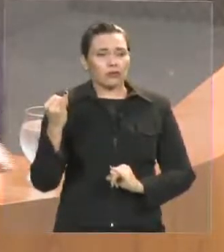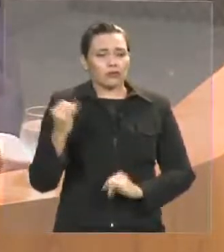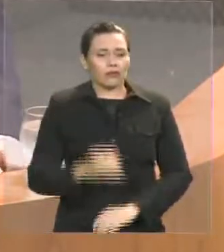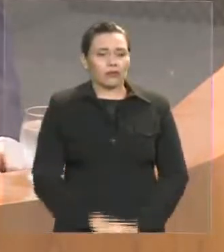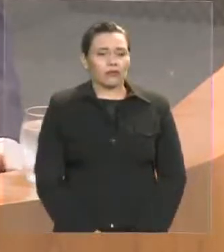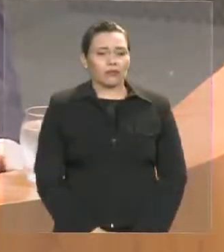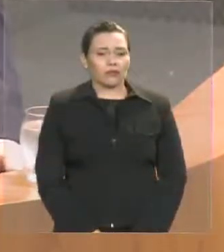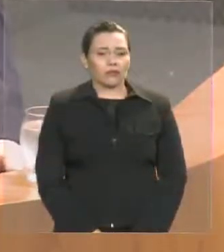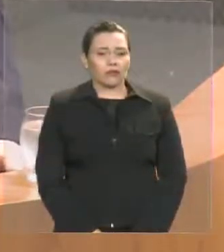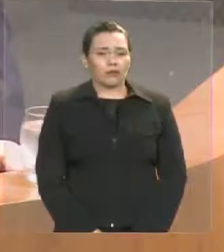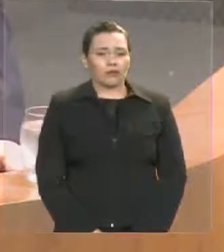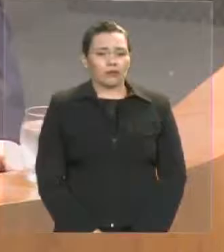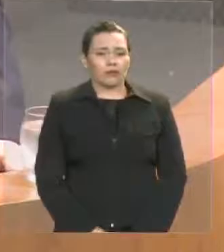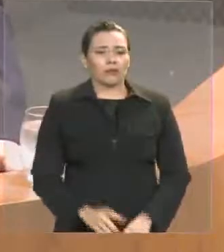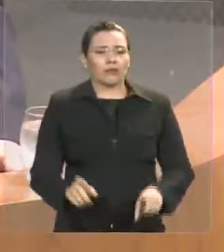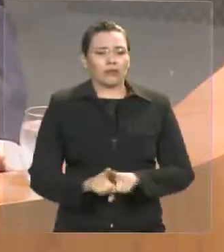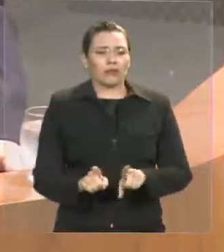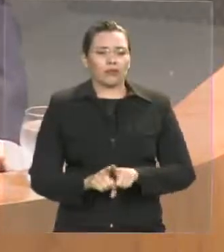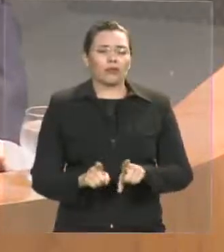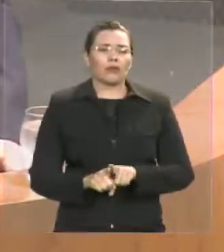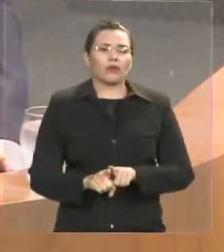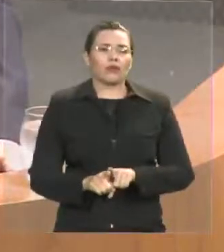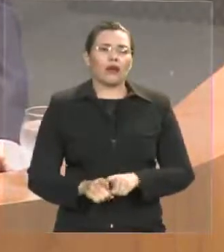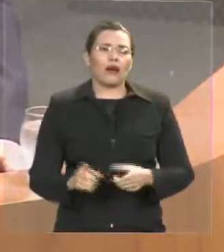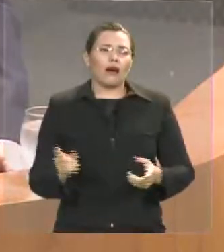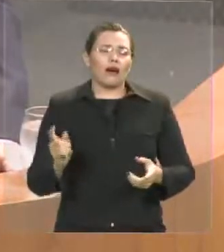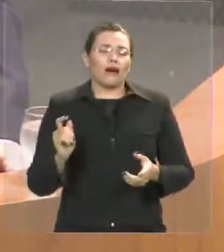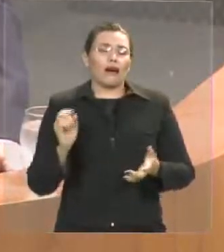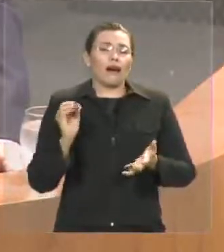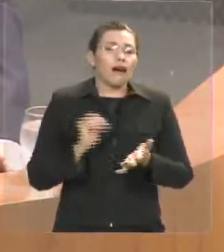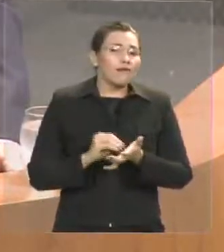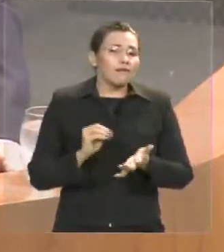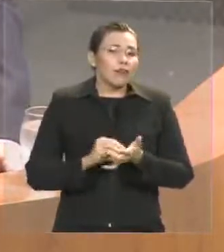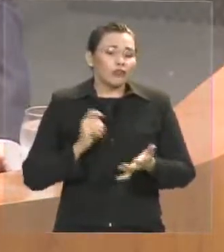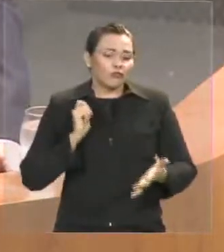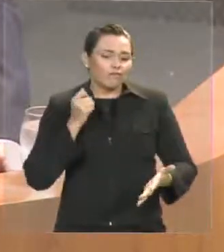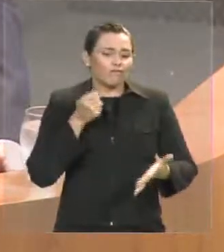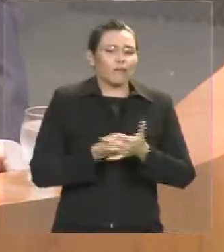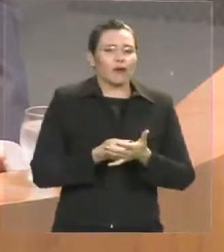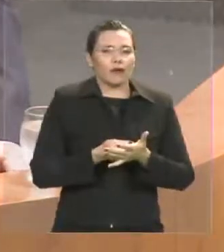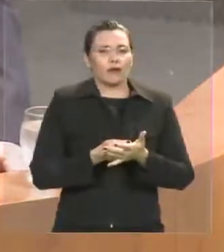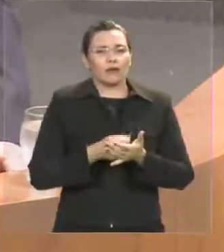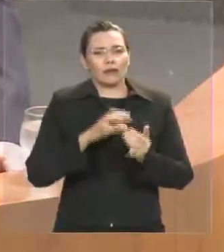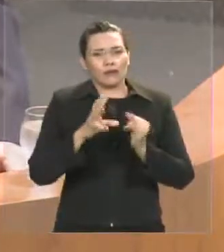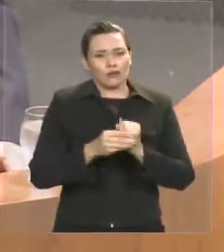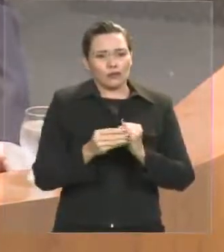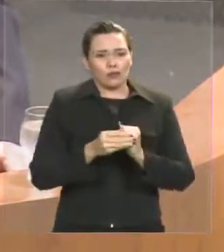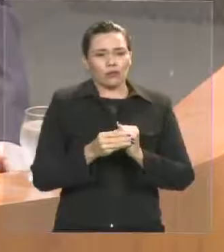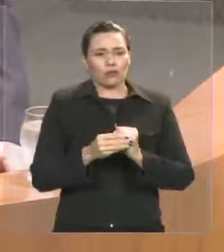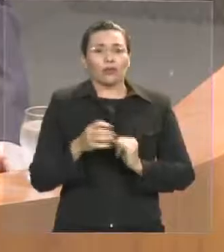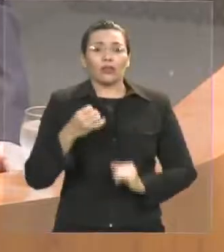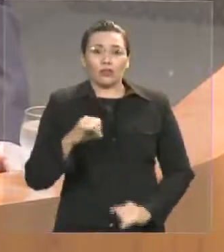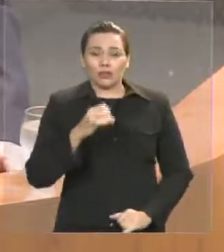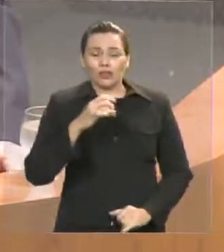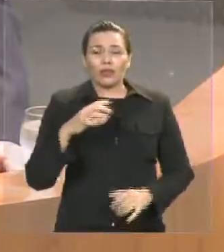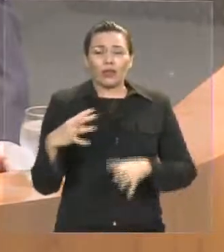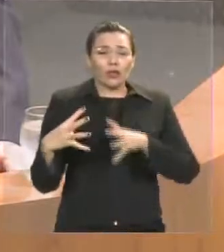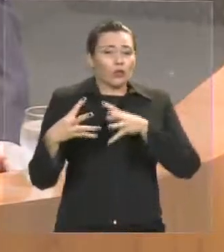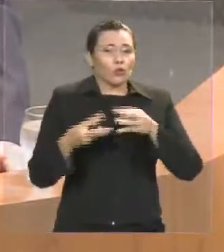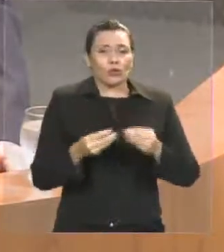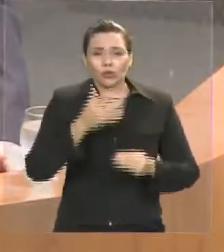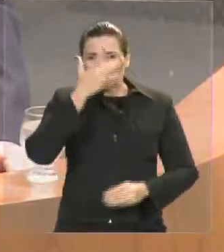o combate à evasão dos impostos, ao não pagamento dos impostos. Quando todo mundo paga, deputada,